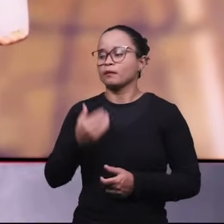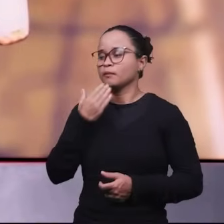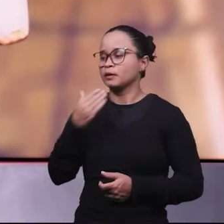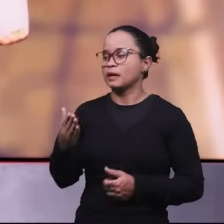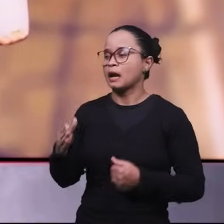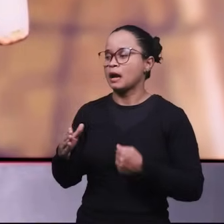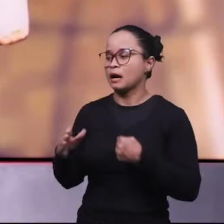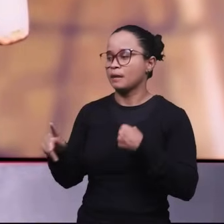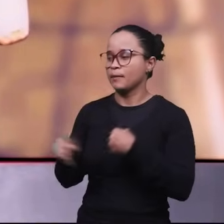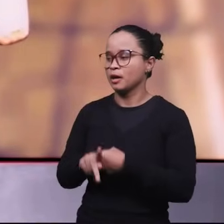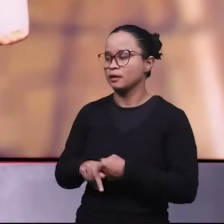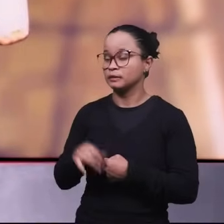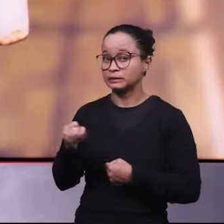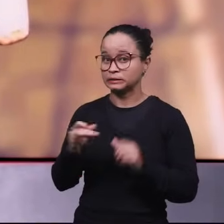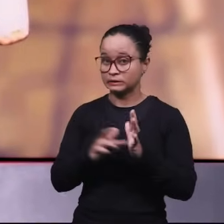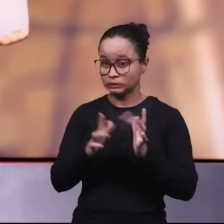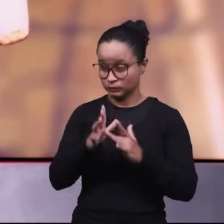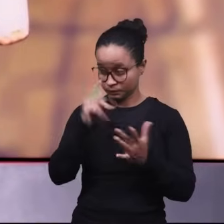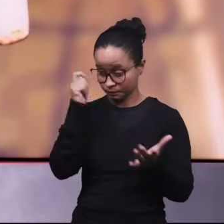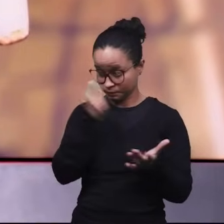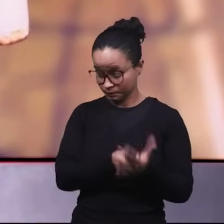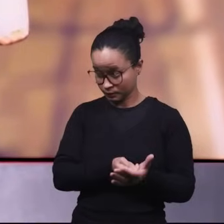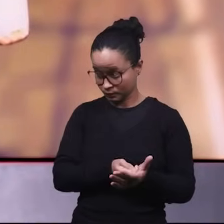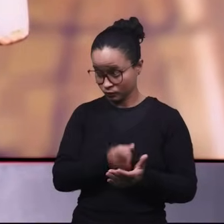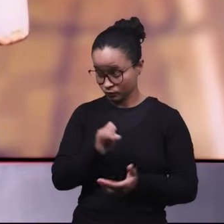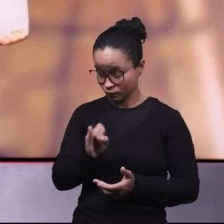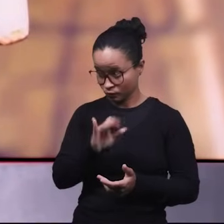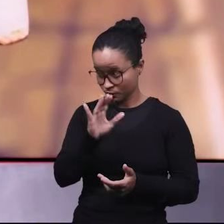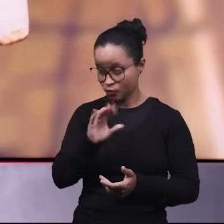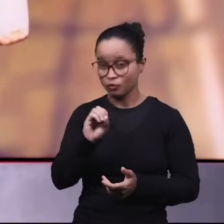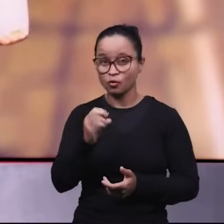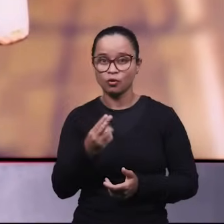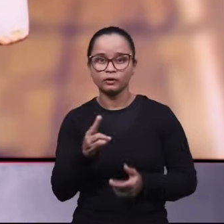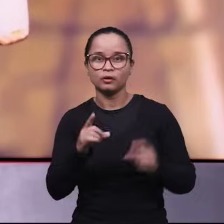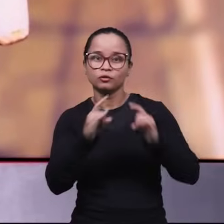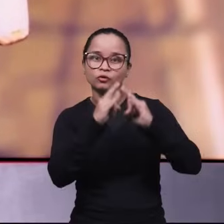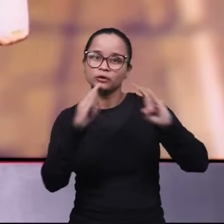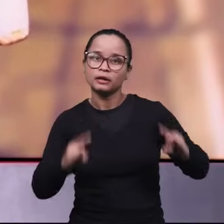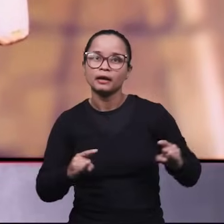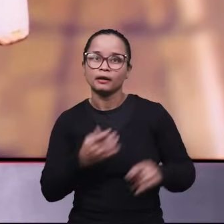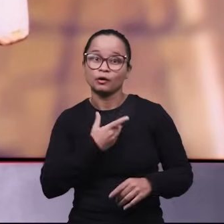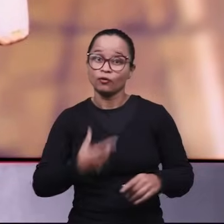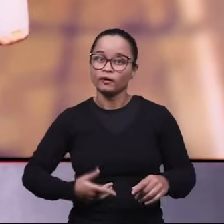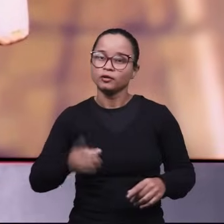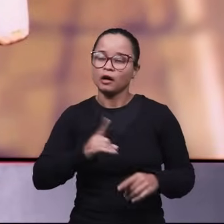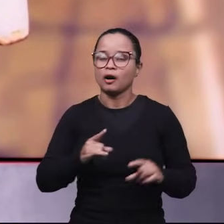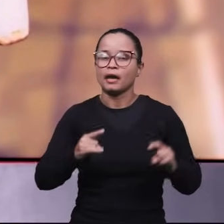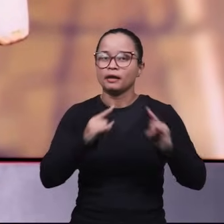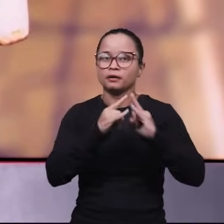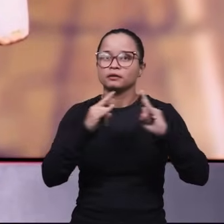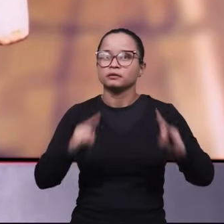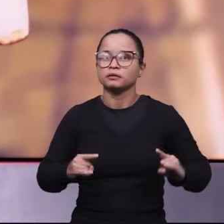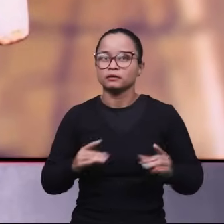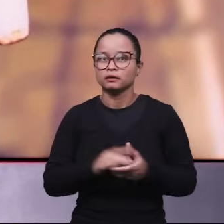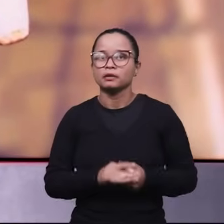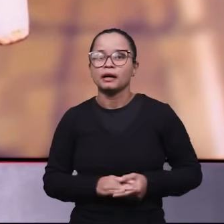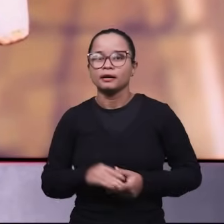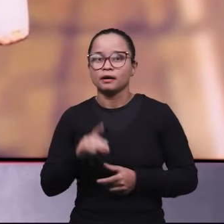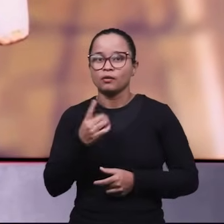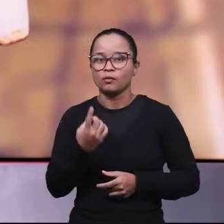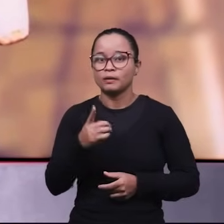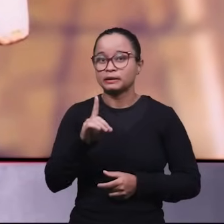pagou o imposto ou não, o imposto do templo. Aqui o imposto do templo, não era o imposto do governo, que era de uma